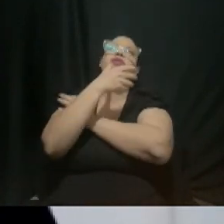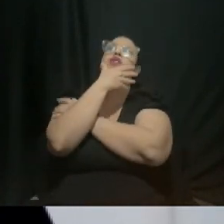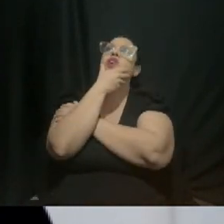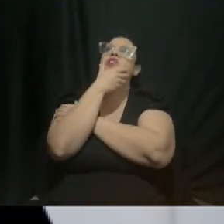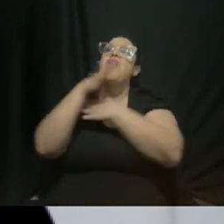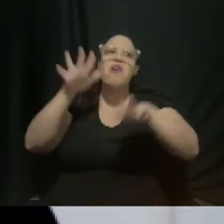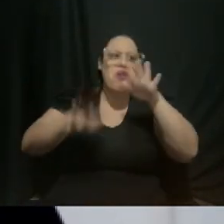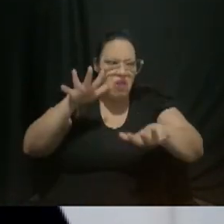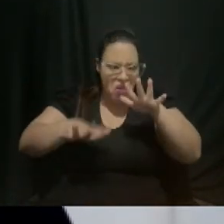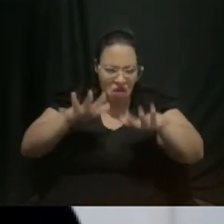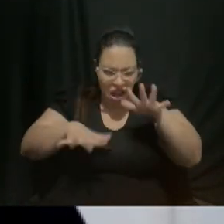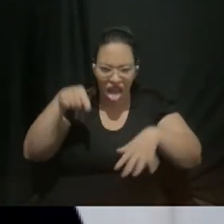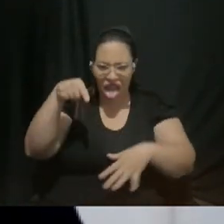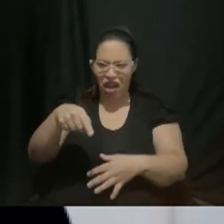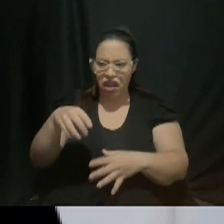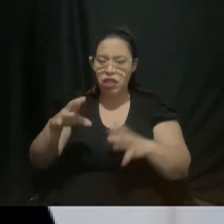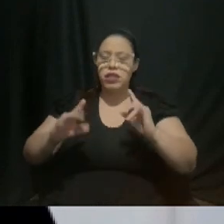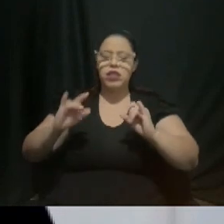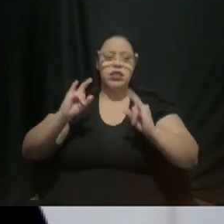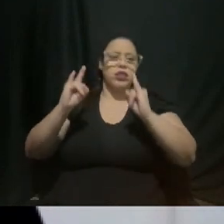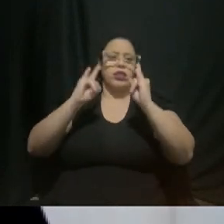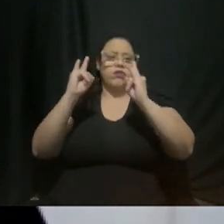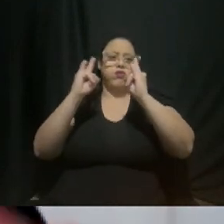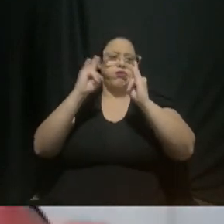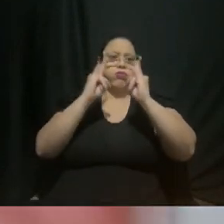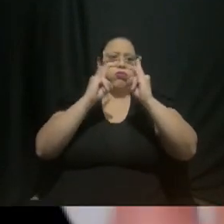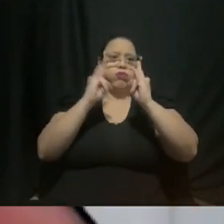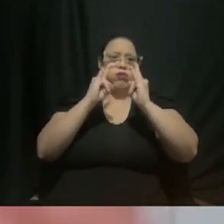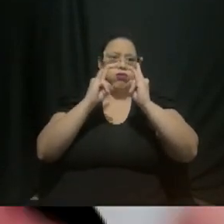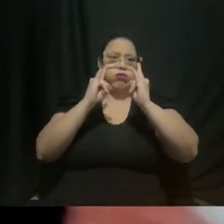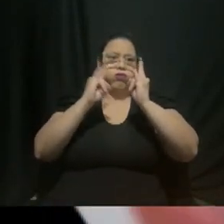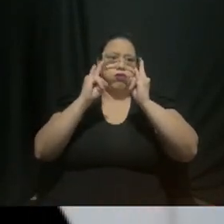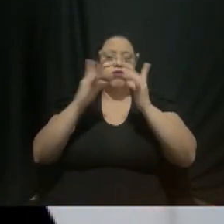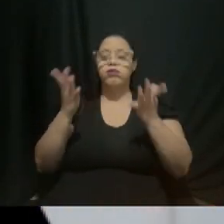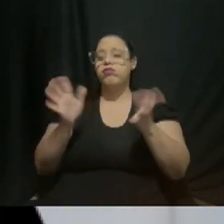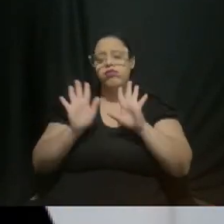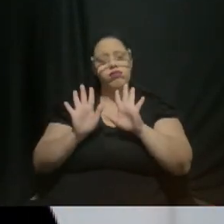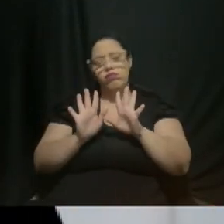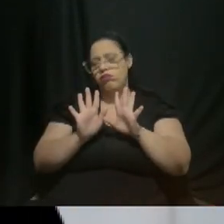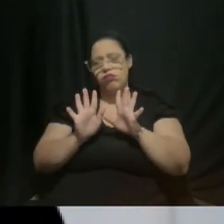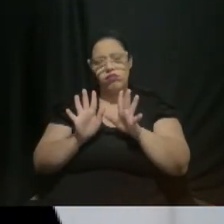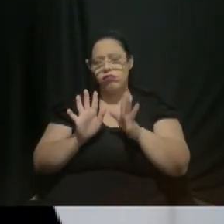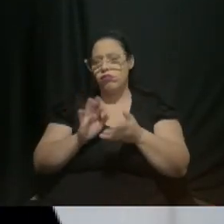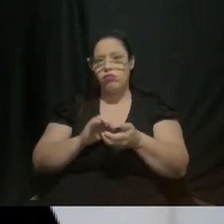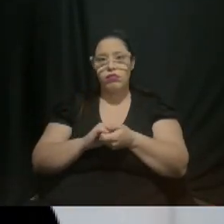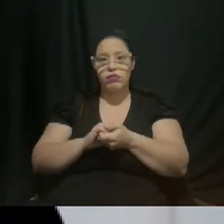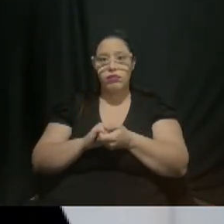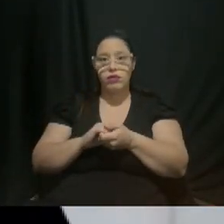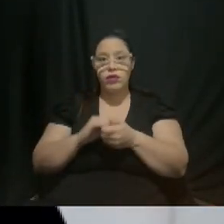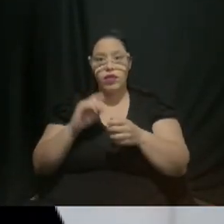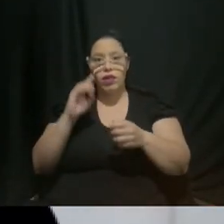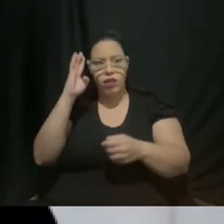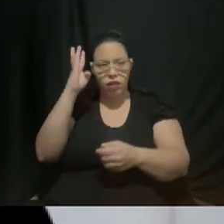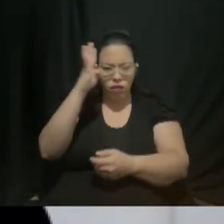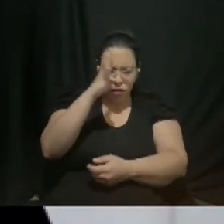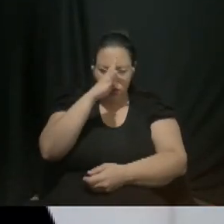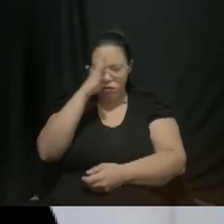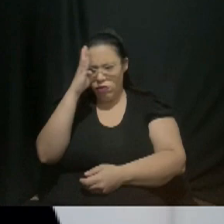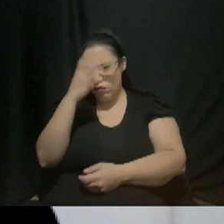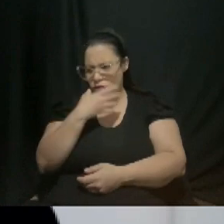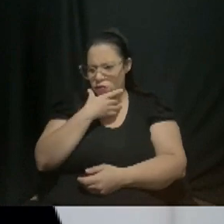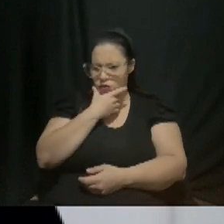meu prédio, a gente acha que é alguma coisa com a gente mesmo, né? Pô, eu perdi aqui minha orientação, na verdade não, foi um fenômeno natural